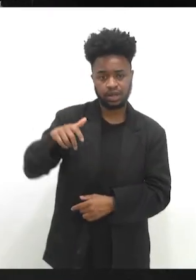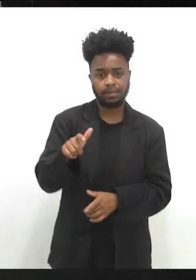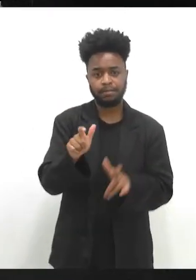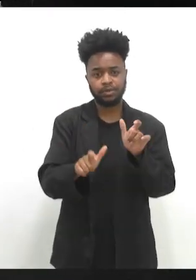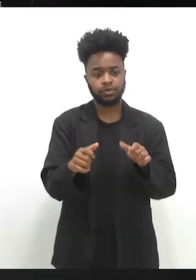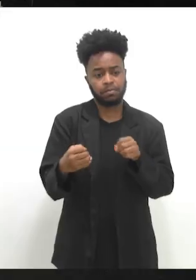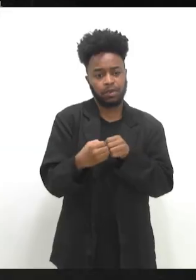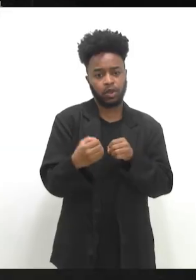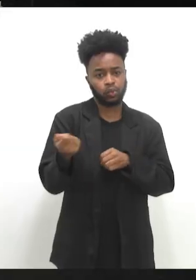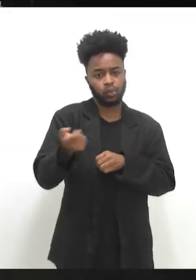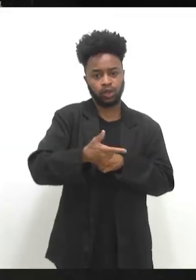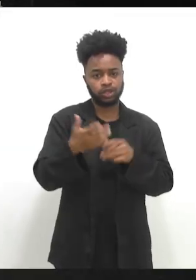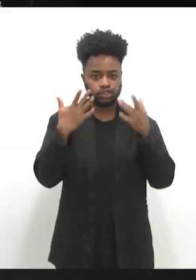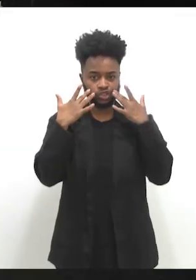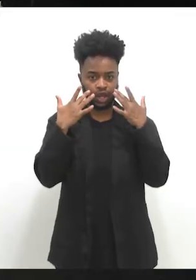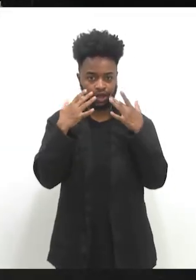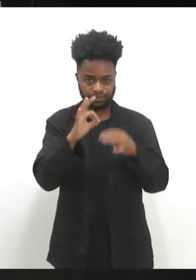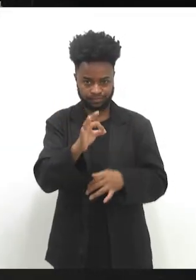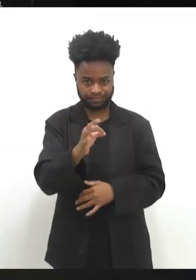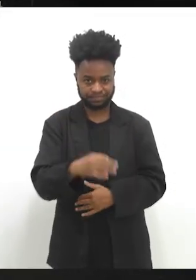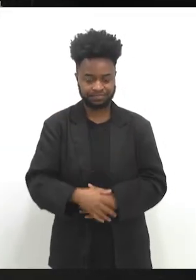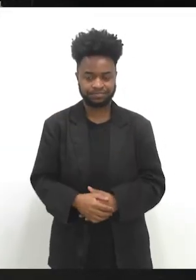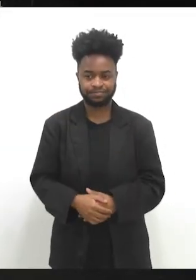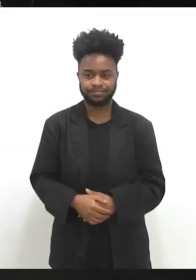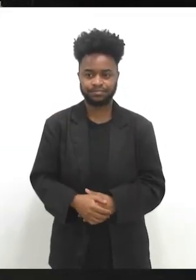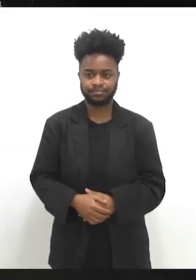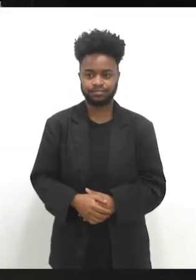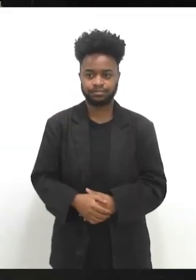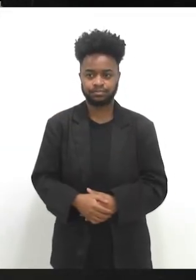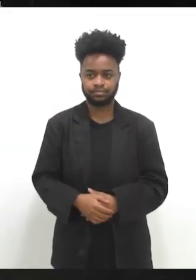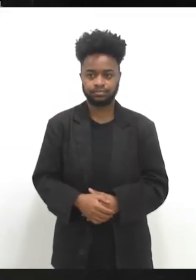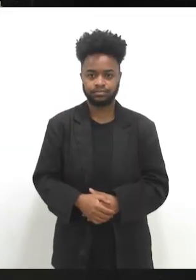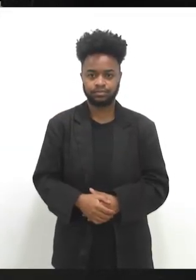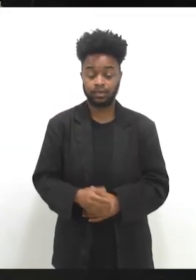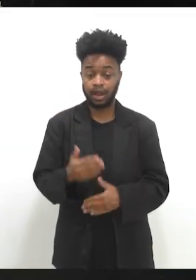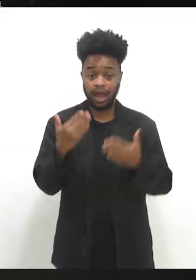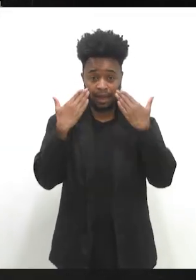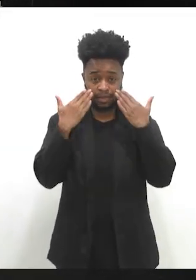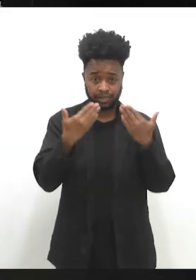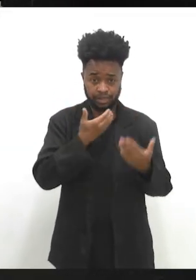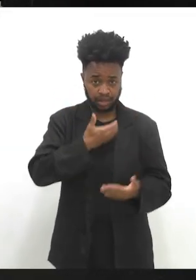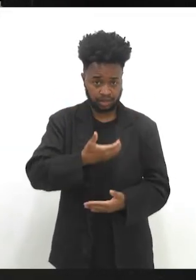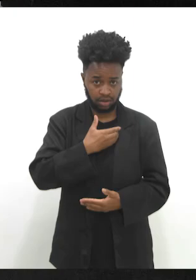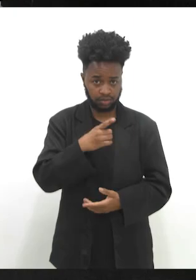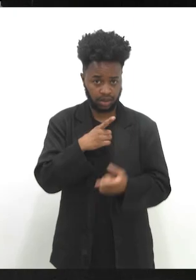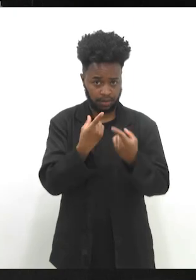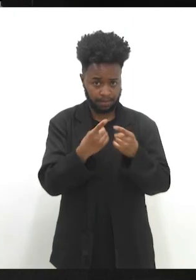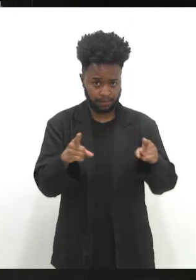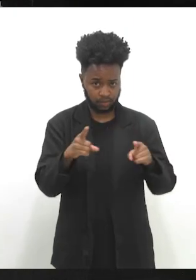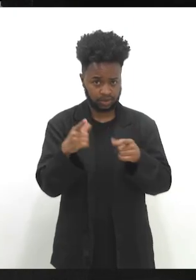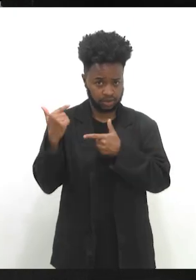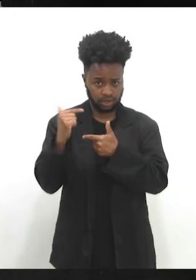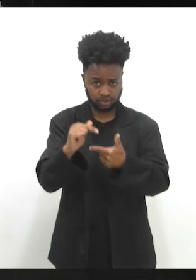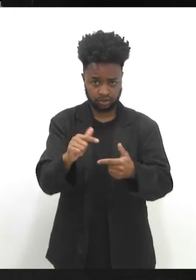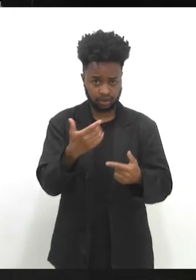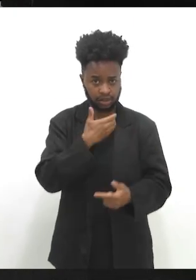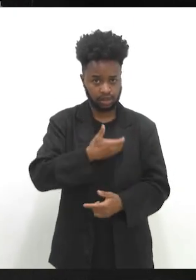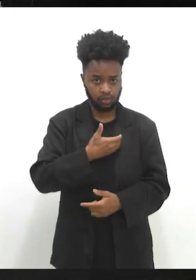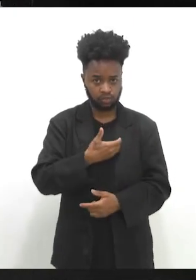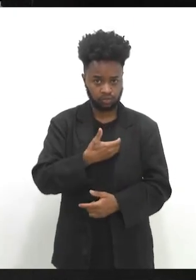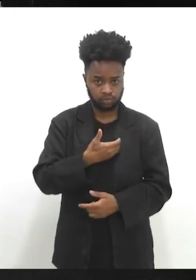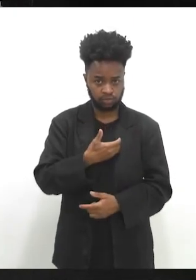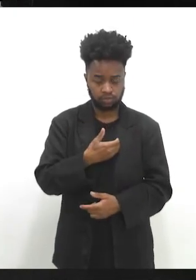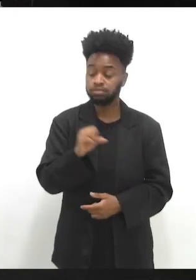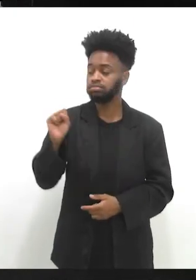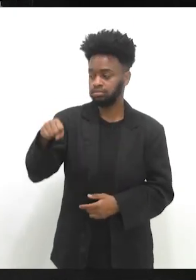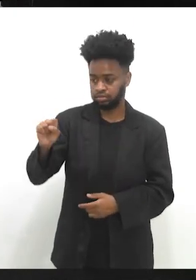mais próximo do que na realidade você fica no palco com a plateia, né? Os concertos de Natal, o repertório aqui são clássicos de Natal? Clássicos de